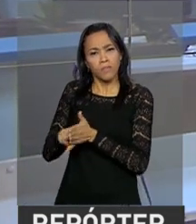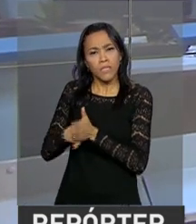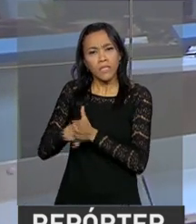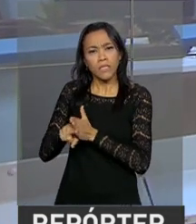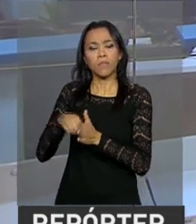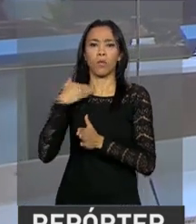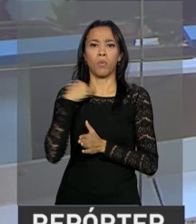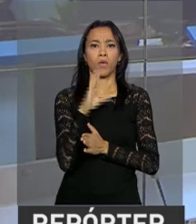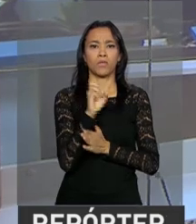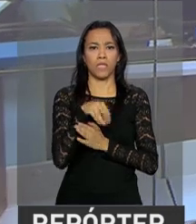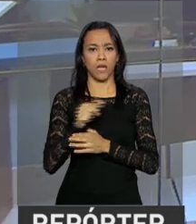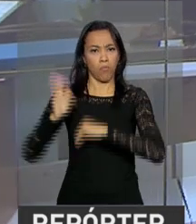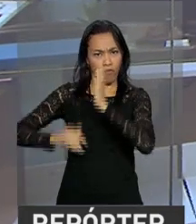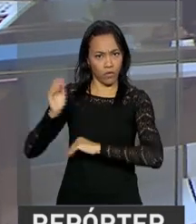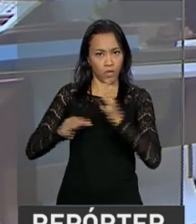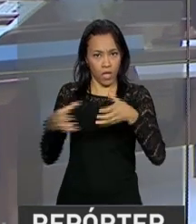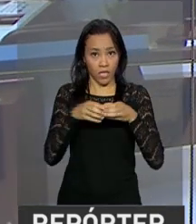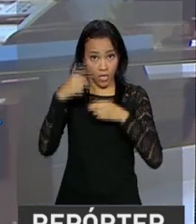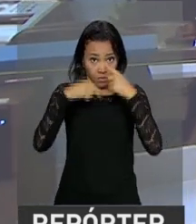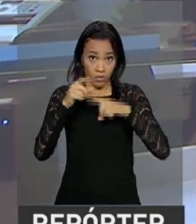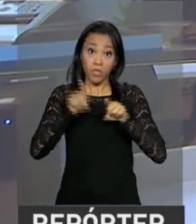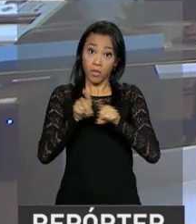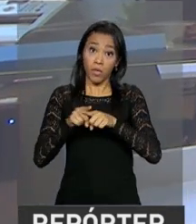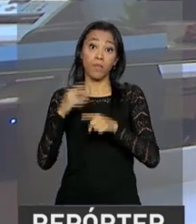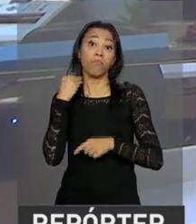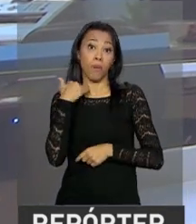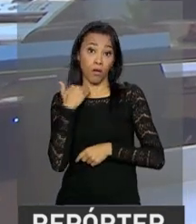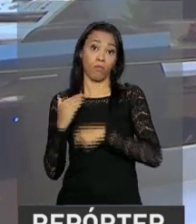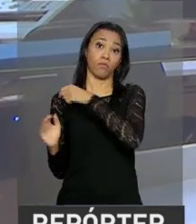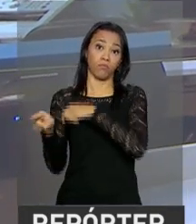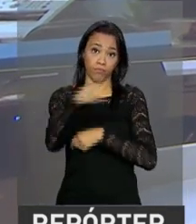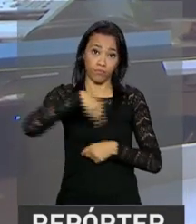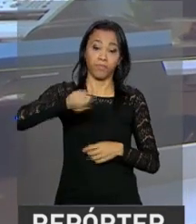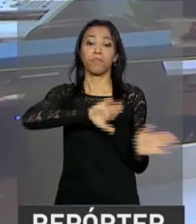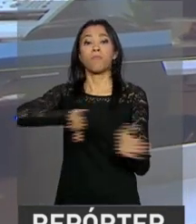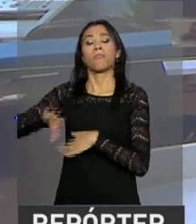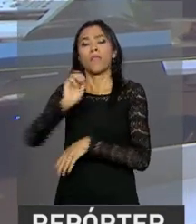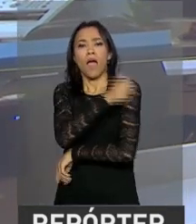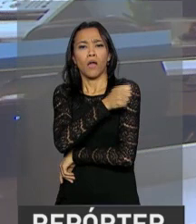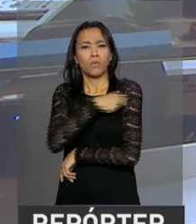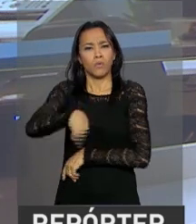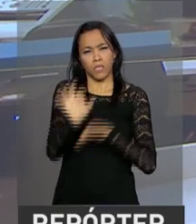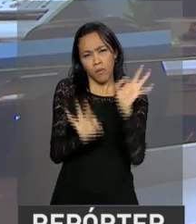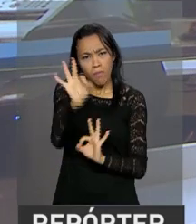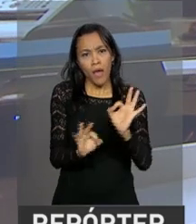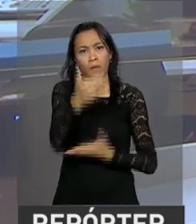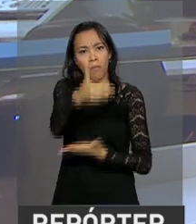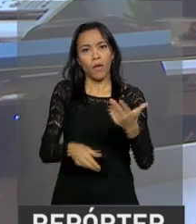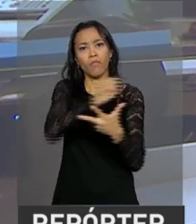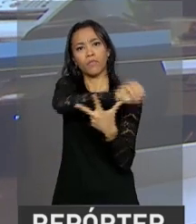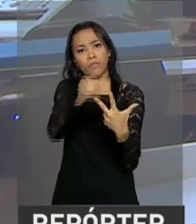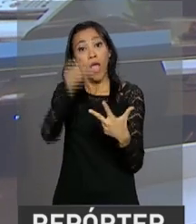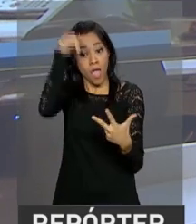Banco Central com economistas e instituições financeiras. E estudantes que se preparam para o Exame Nacional do Ensino Médio podem fazer